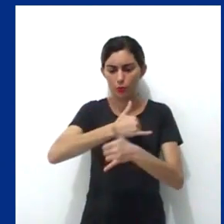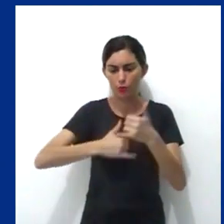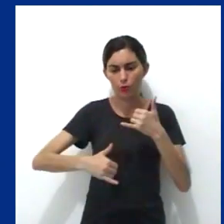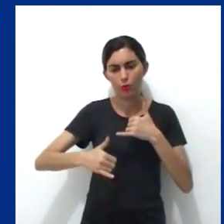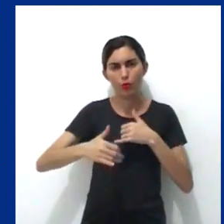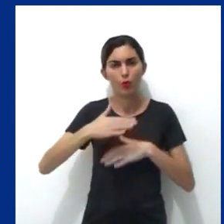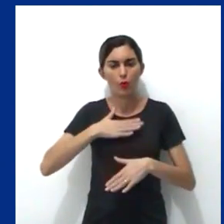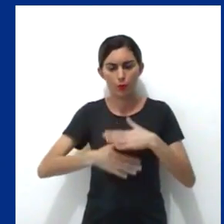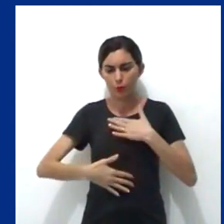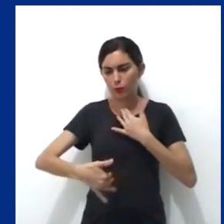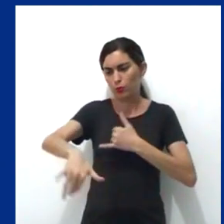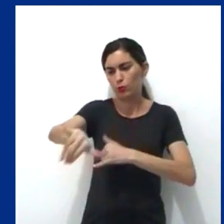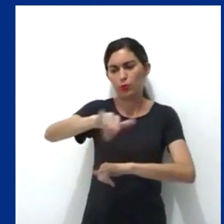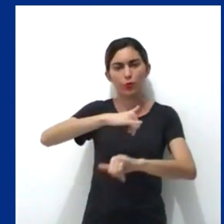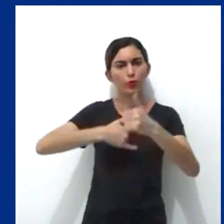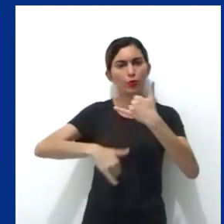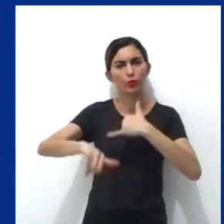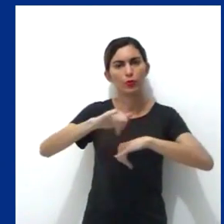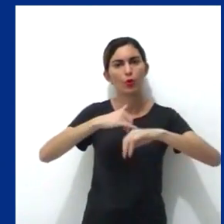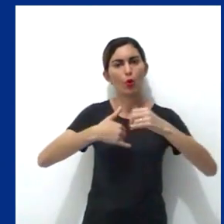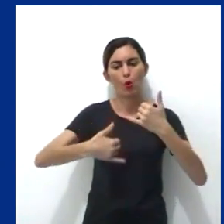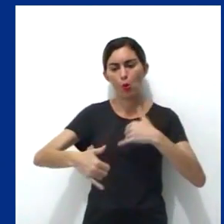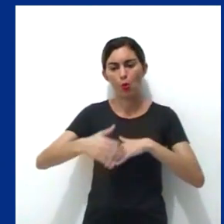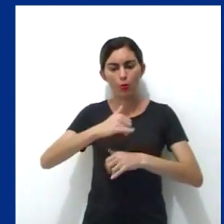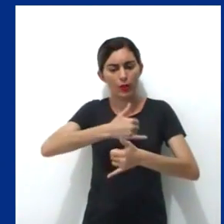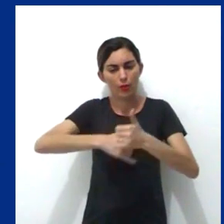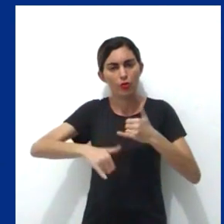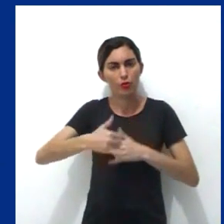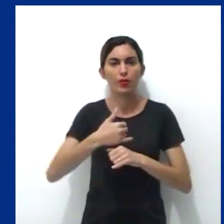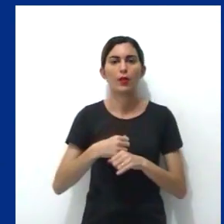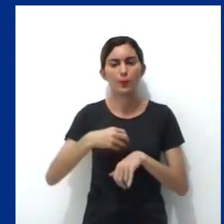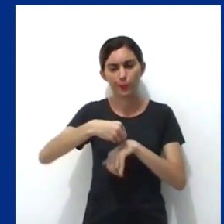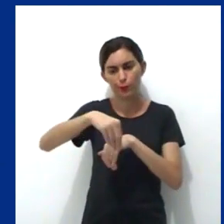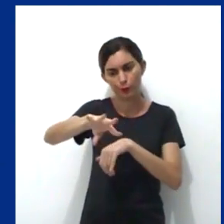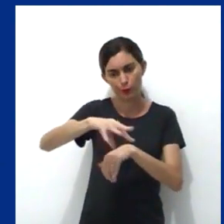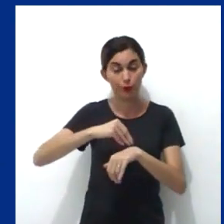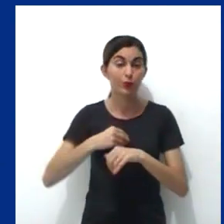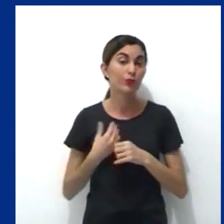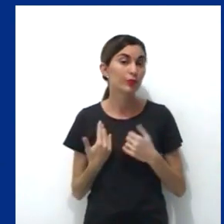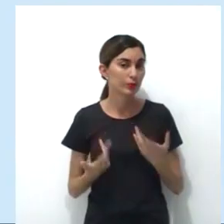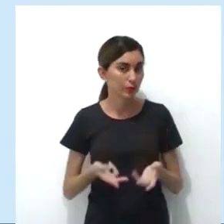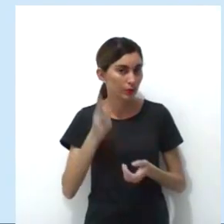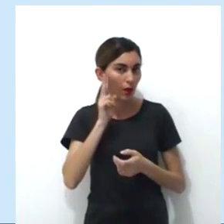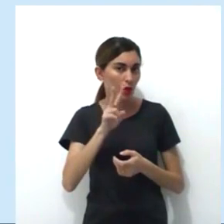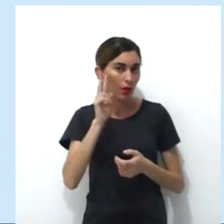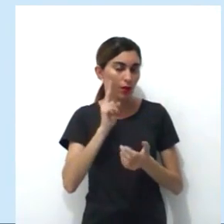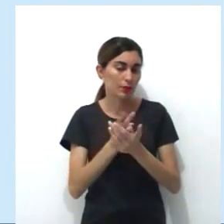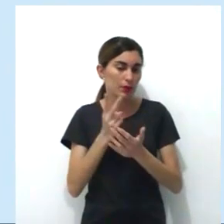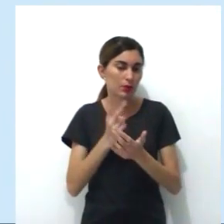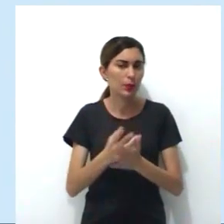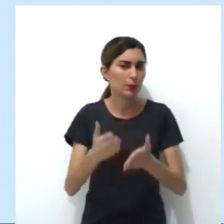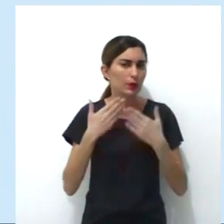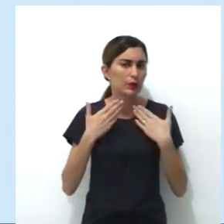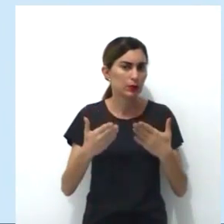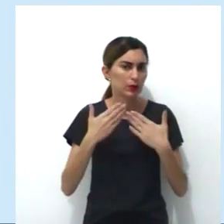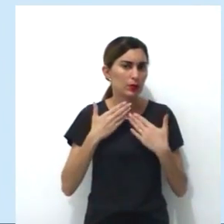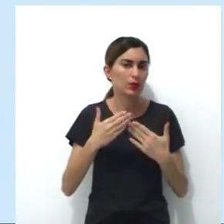conceito de calor. O que é o calor? O calor é energia térmica em trânsito, ou